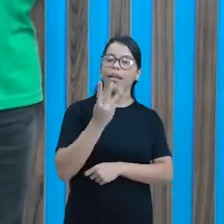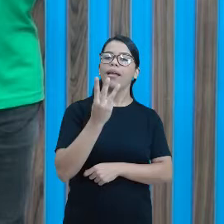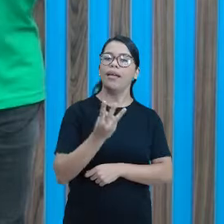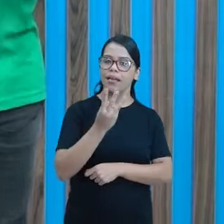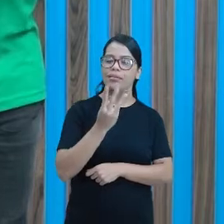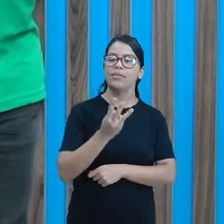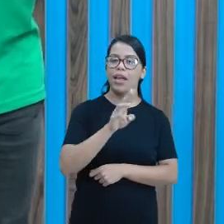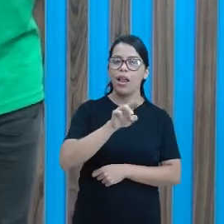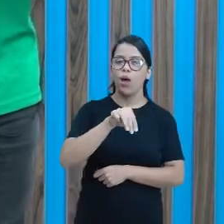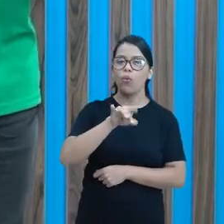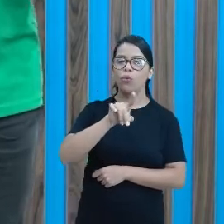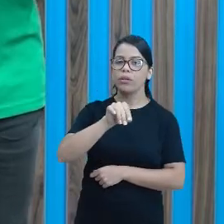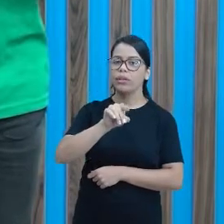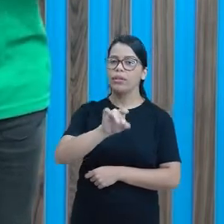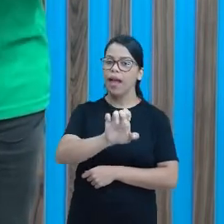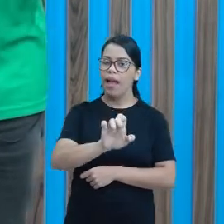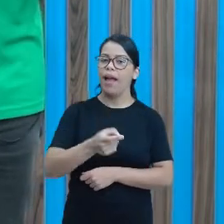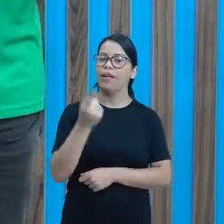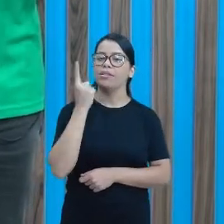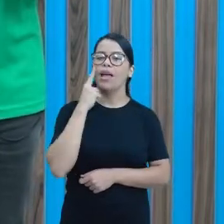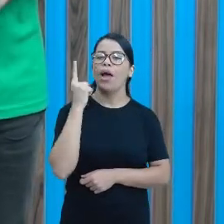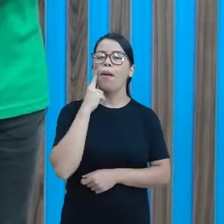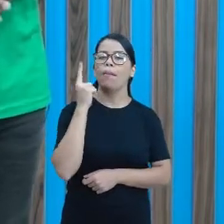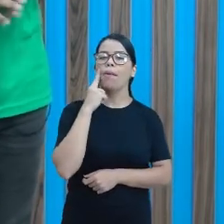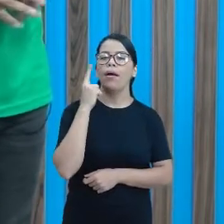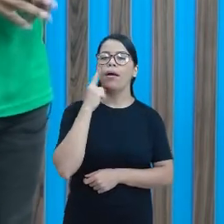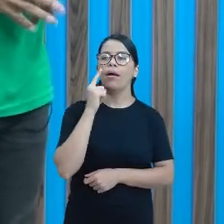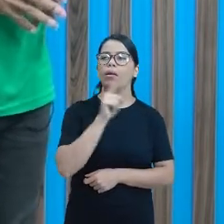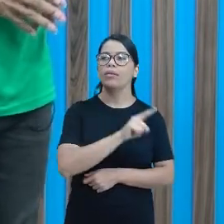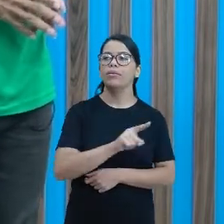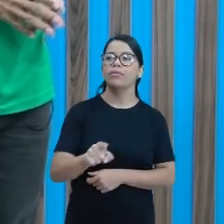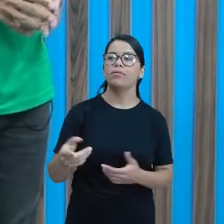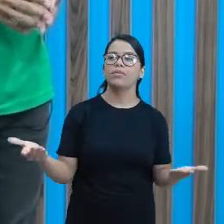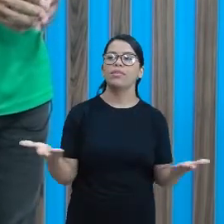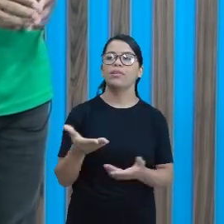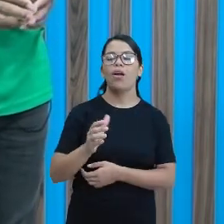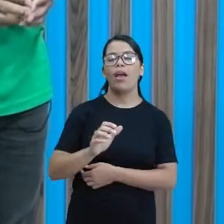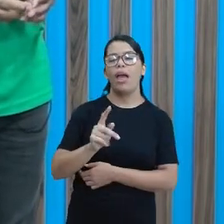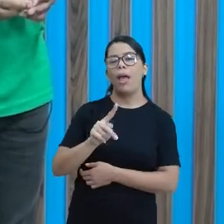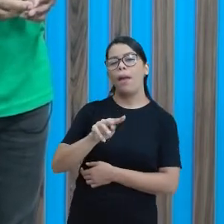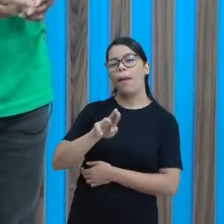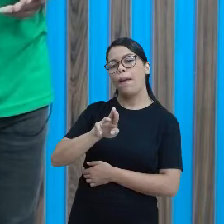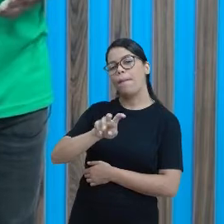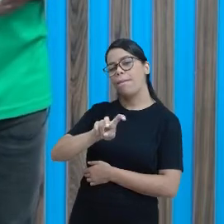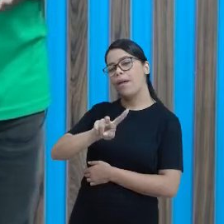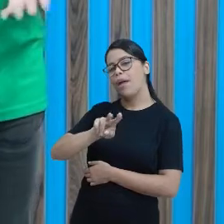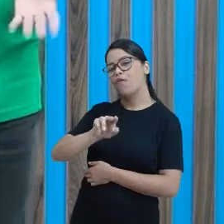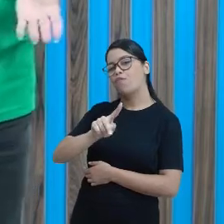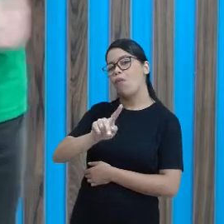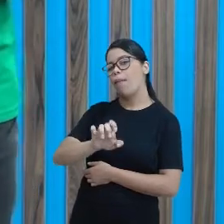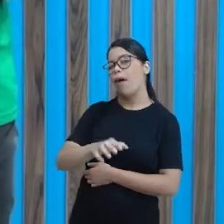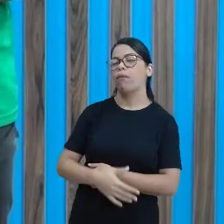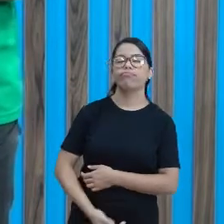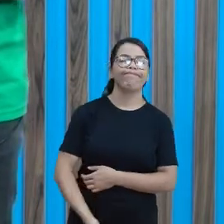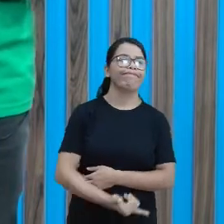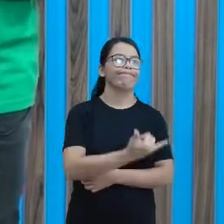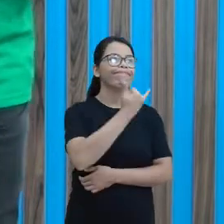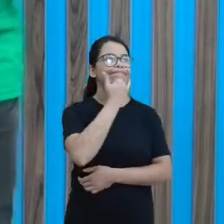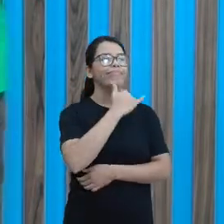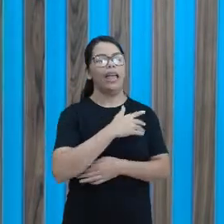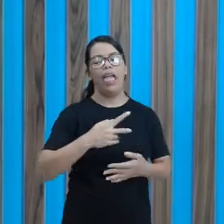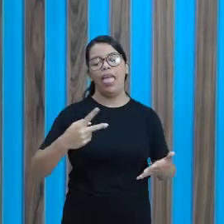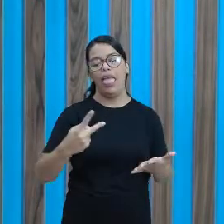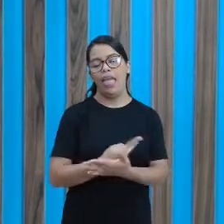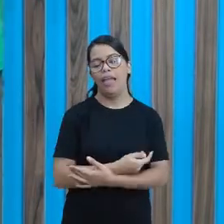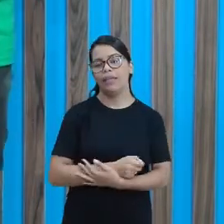ligando. Tô ligado que vocês estão aí no Prevu, professor. Ô, professor, no Onda Tech, rapaz.